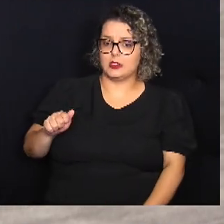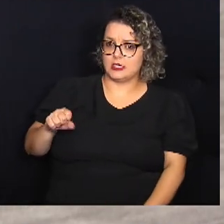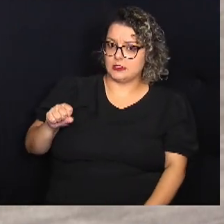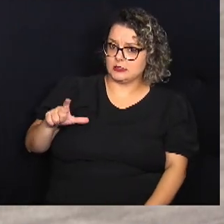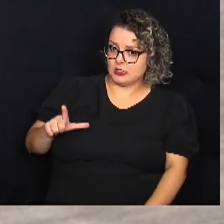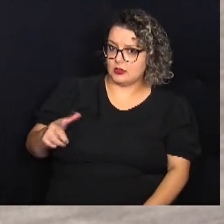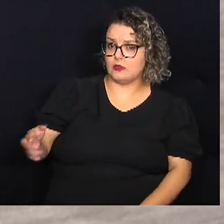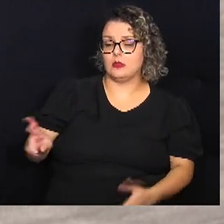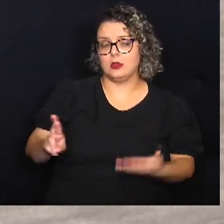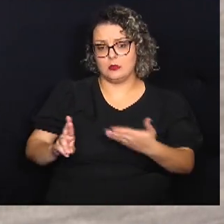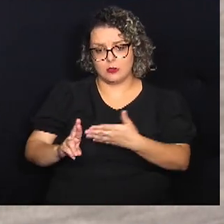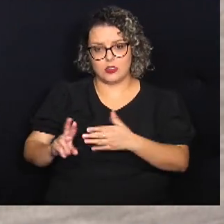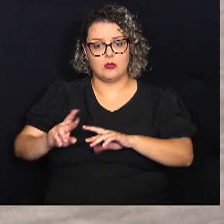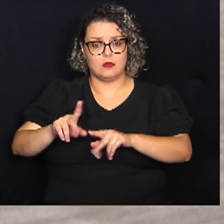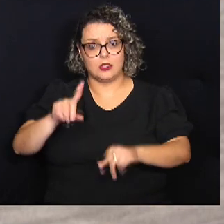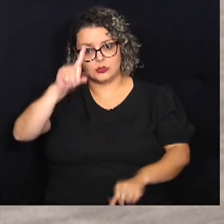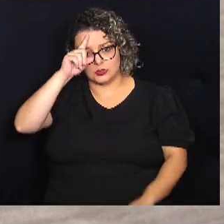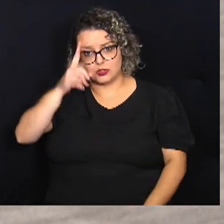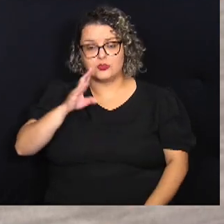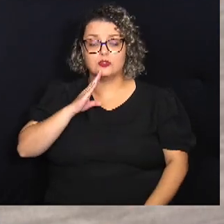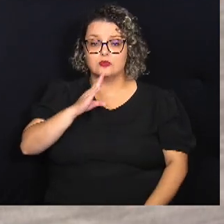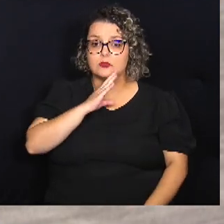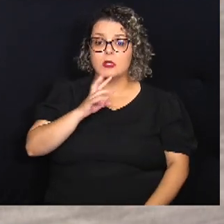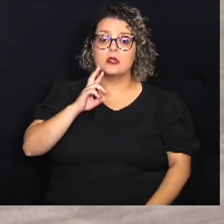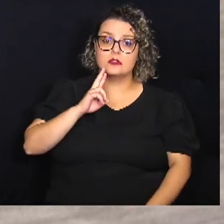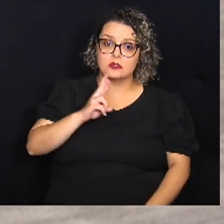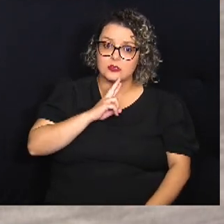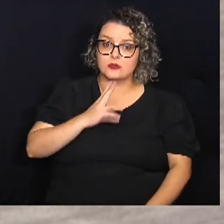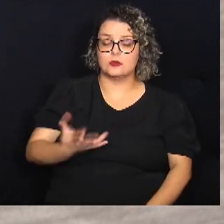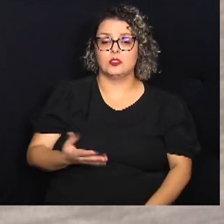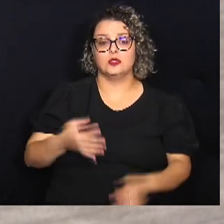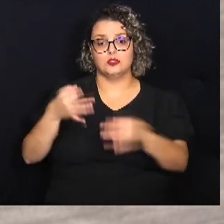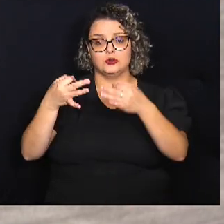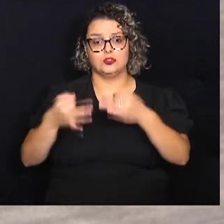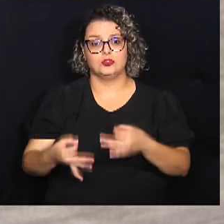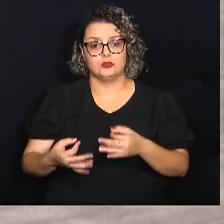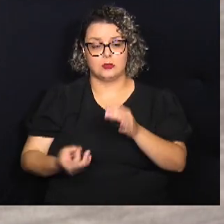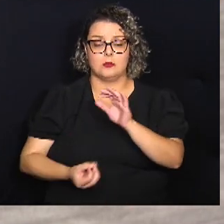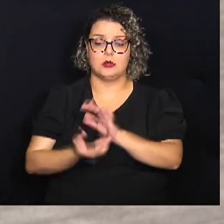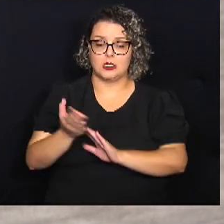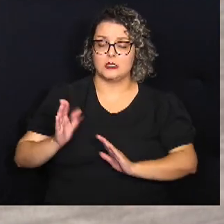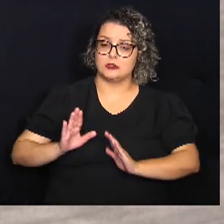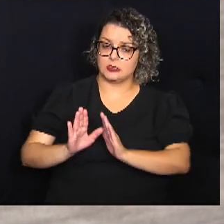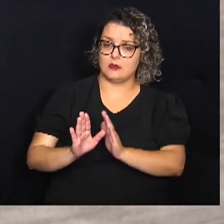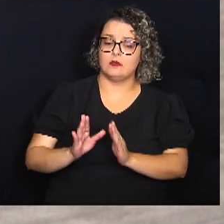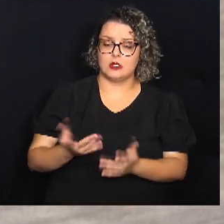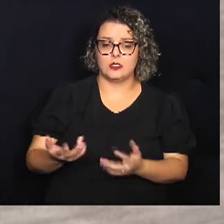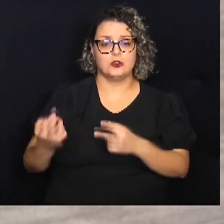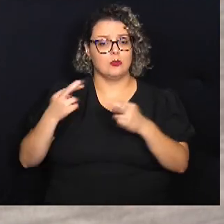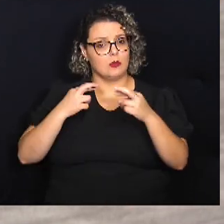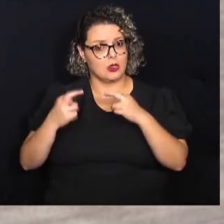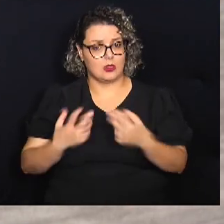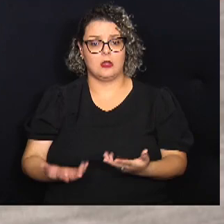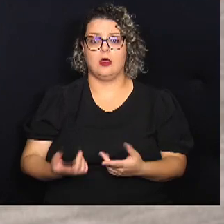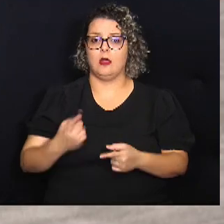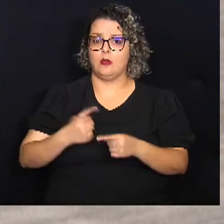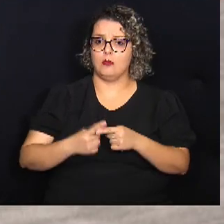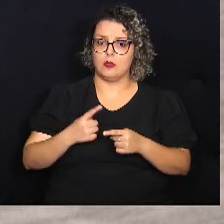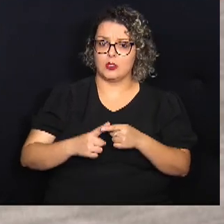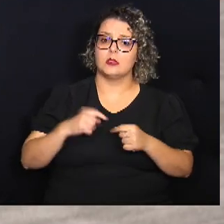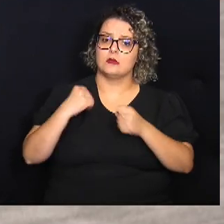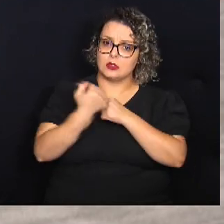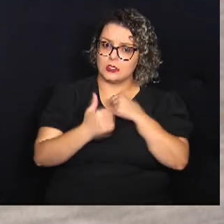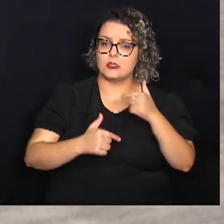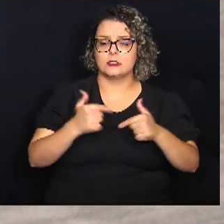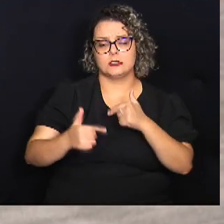Abrazel, com vários donos de bares, também restaurantes, justamente para poder criar essa frente parlamentar, para poder defender esses